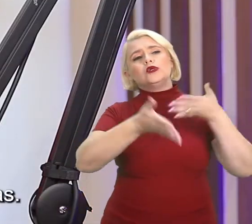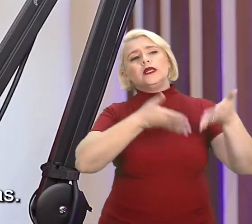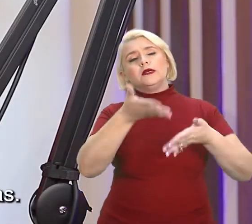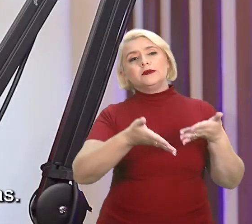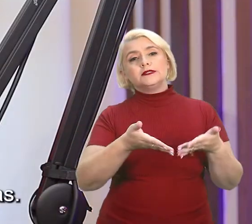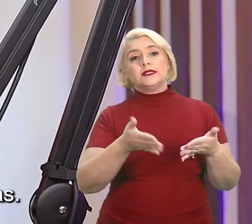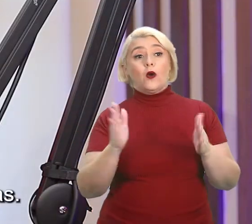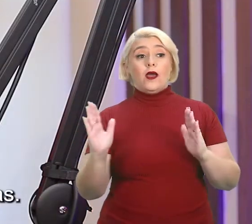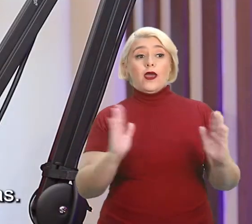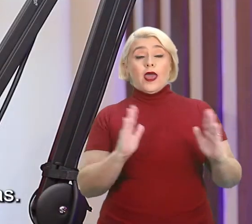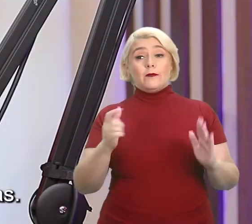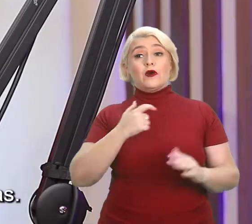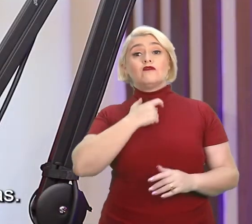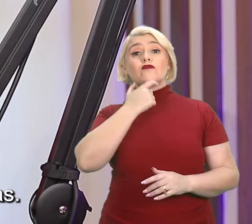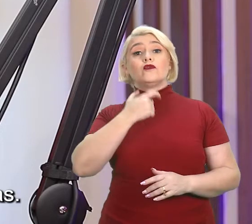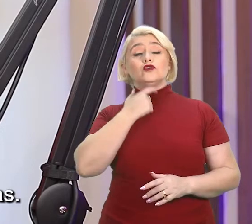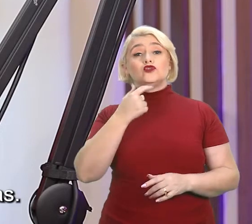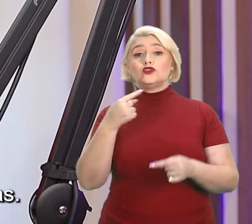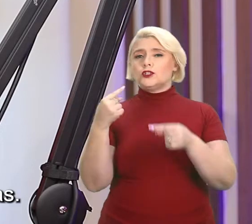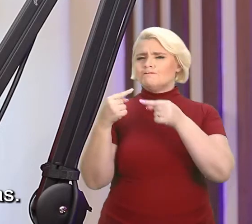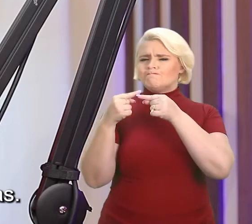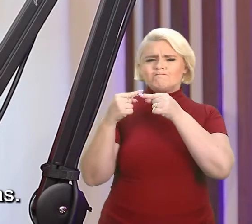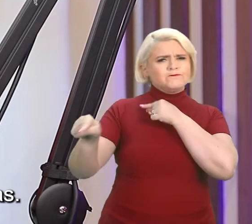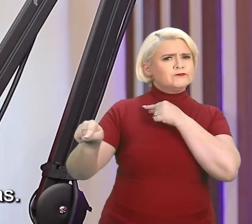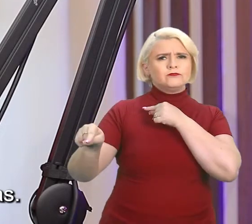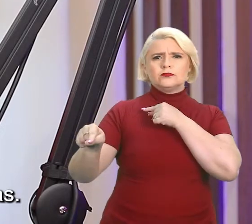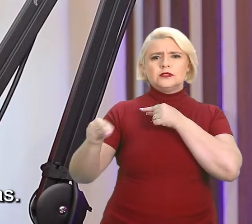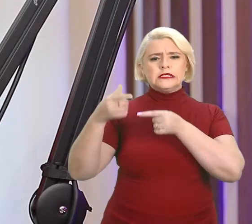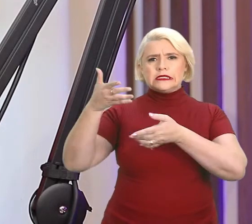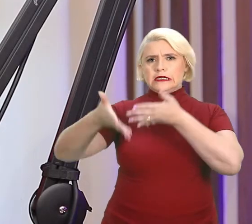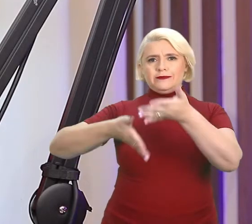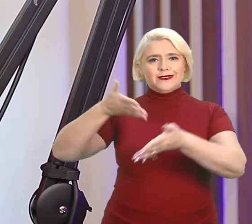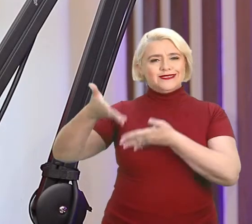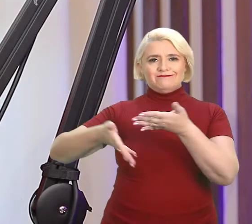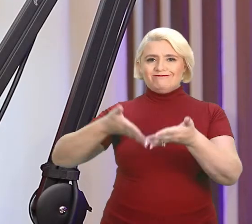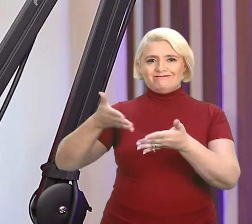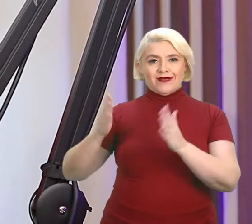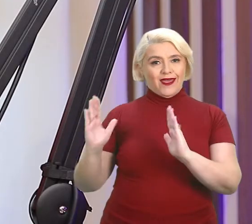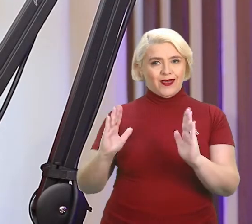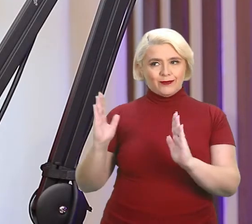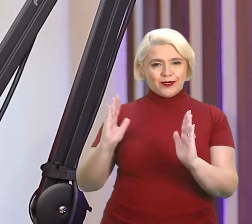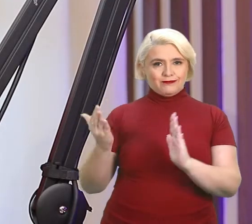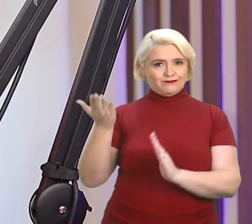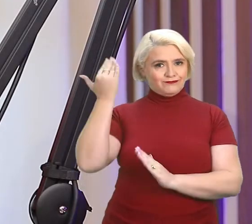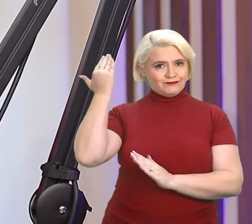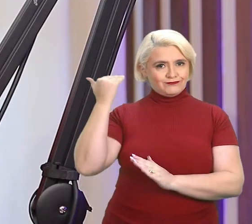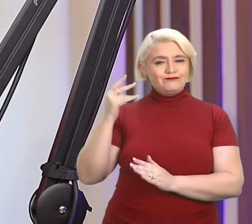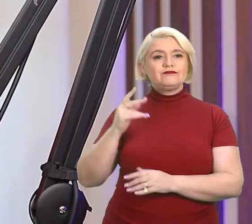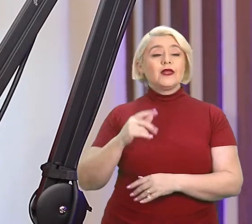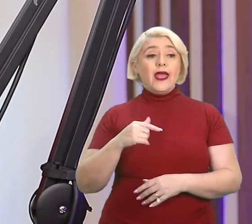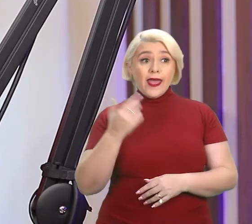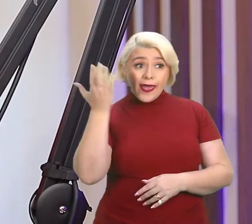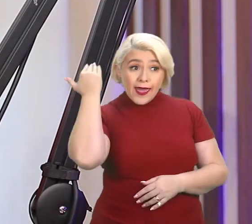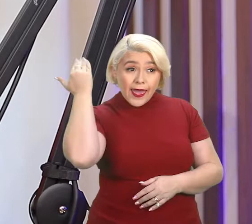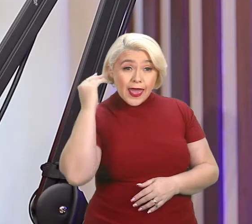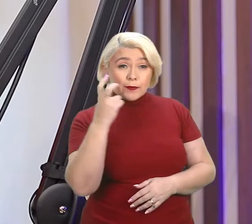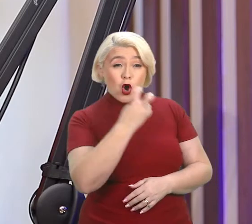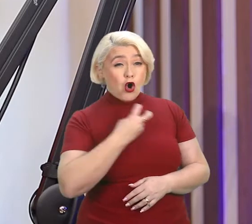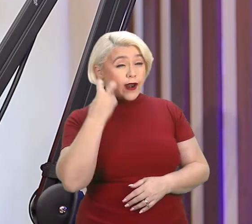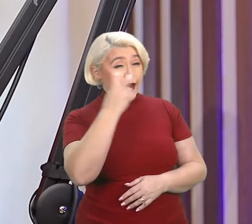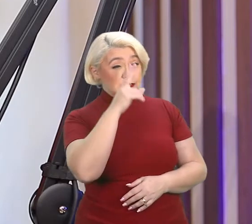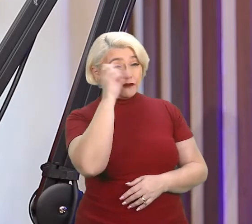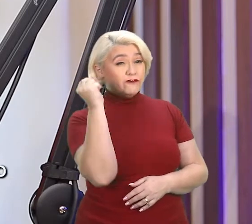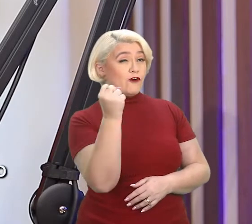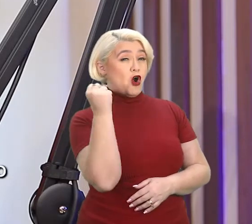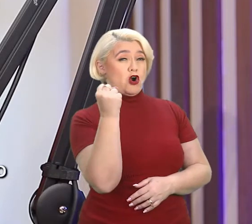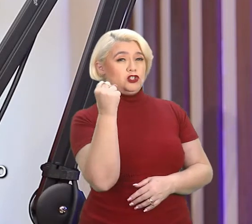fonoaudiologia abominava as pessoas que sabiam Libras. Era a época do oralismo forte na